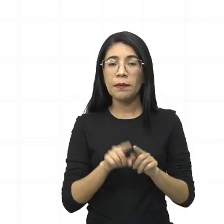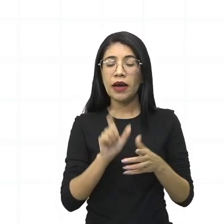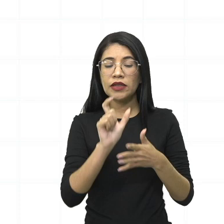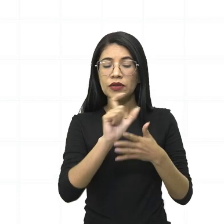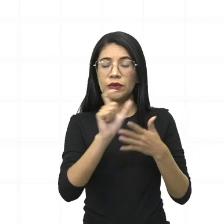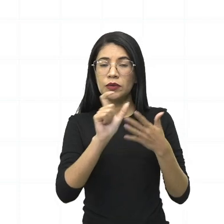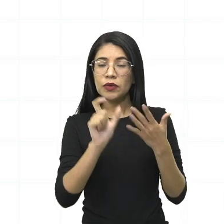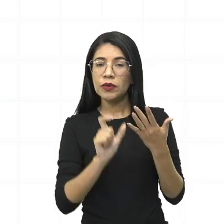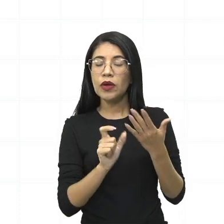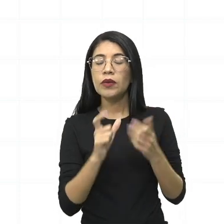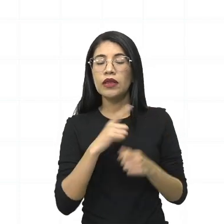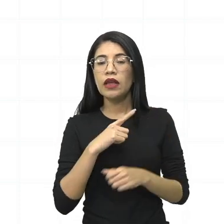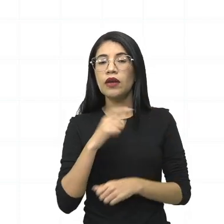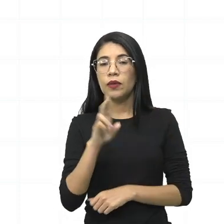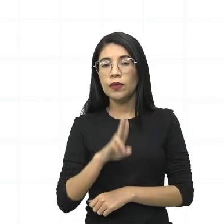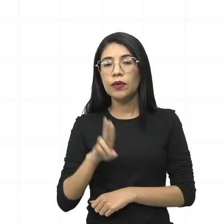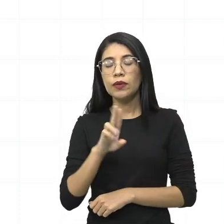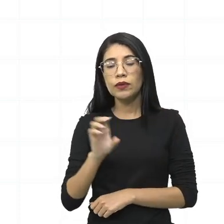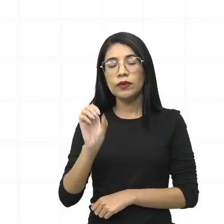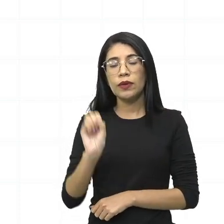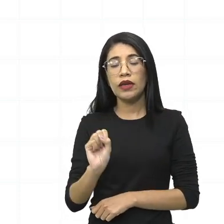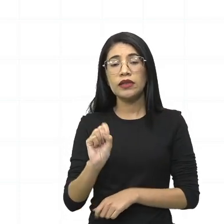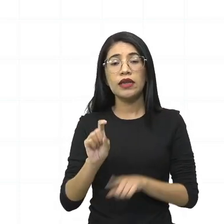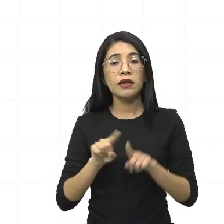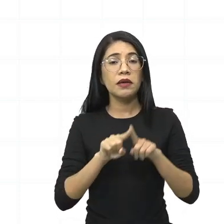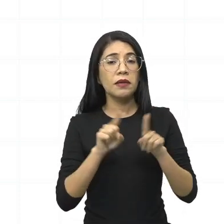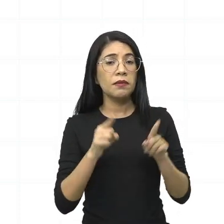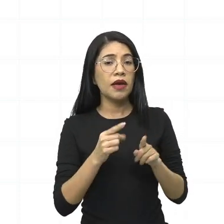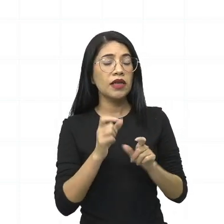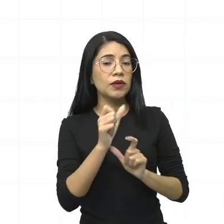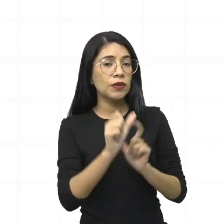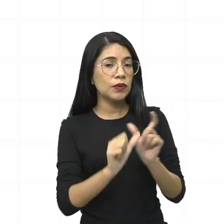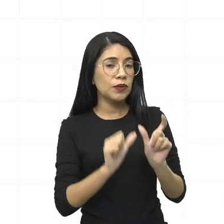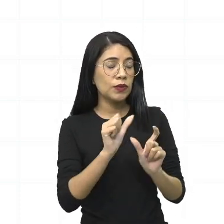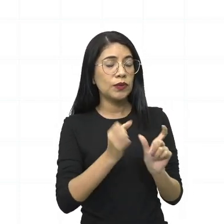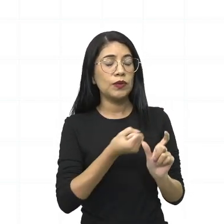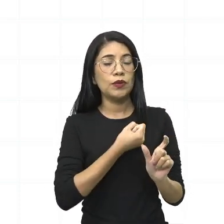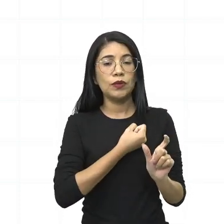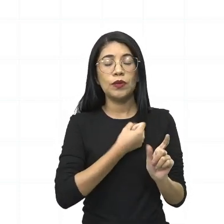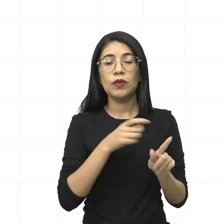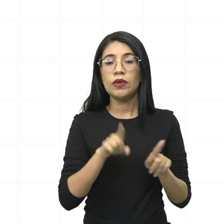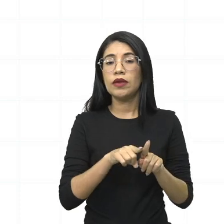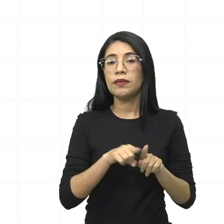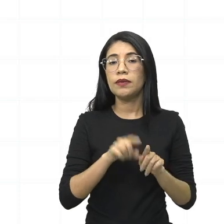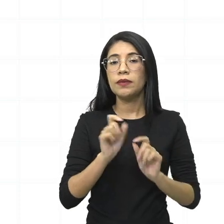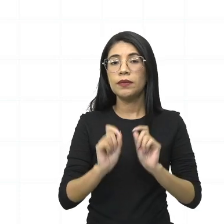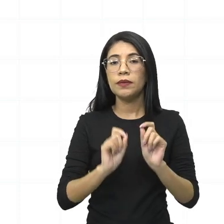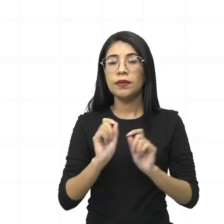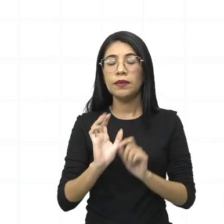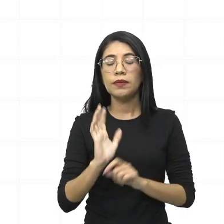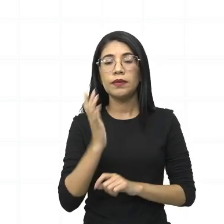já vou ter a presença do S. Só que a flexão do número ainda tem aí